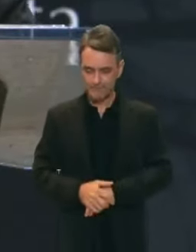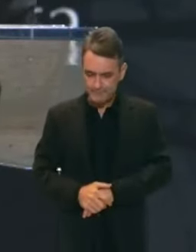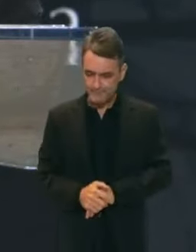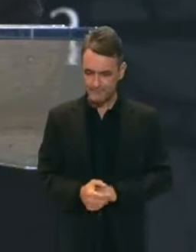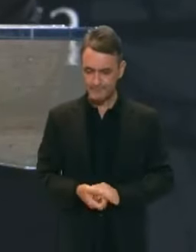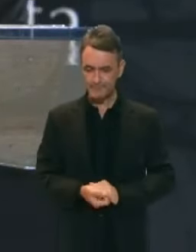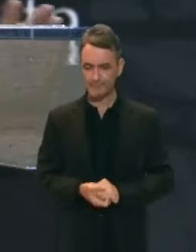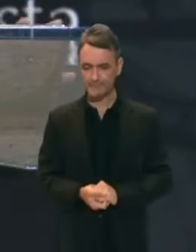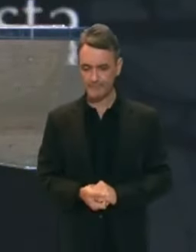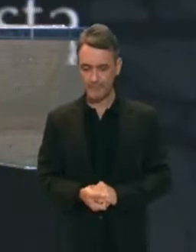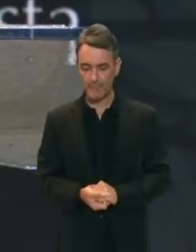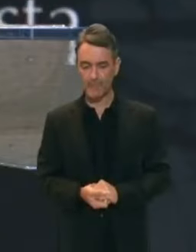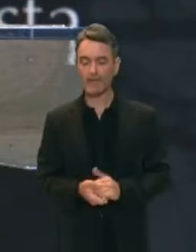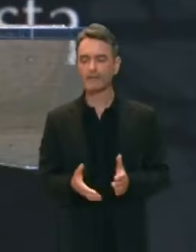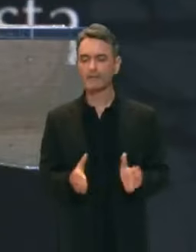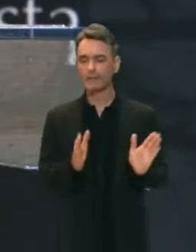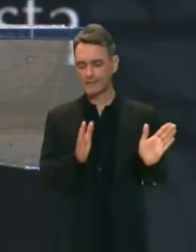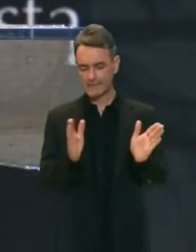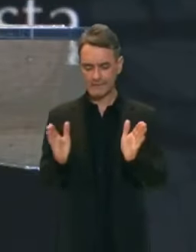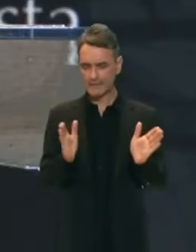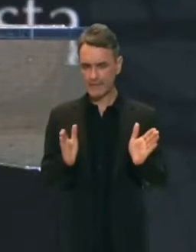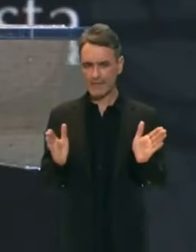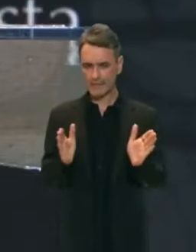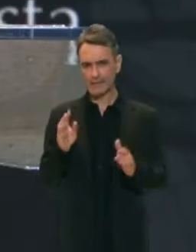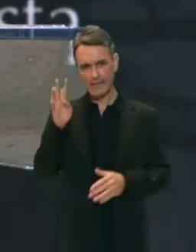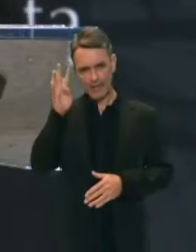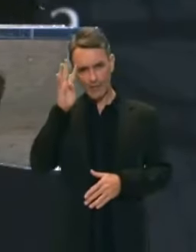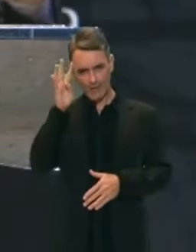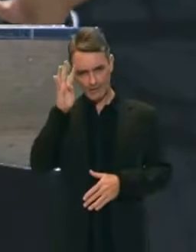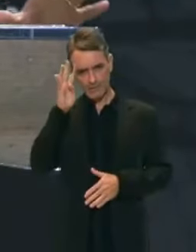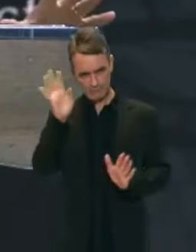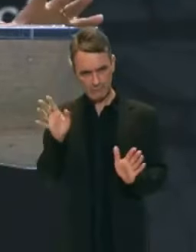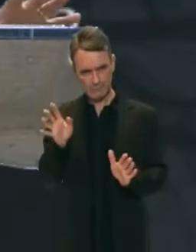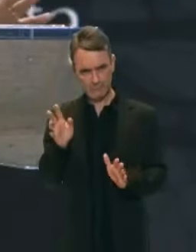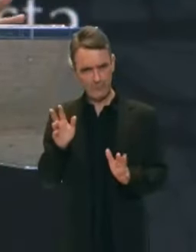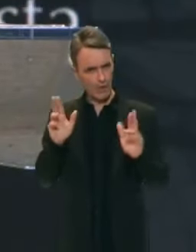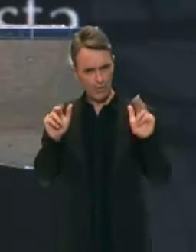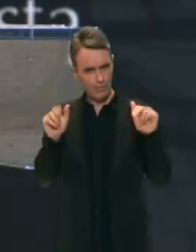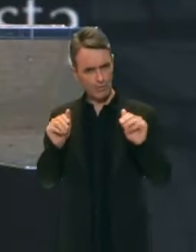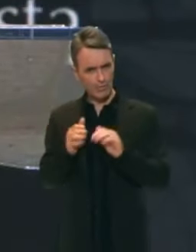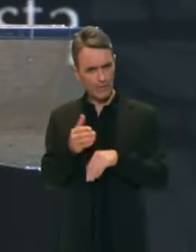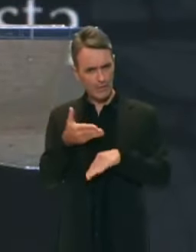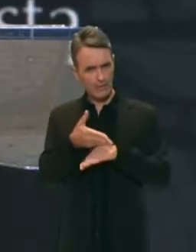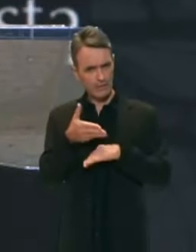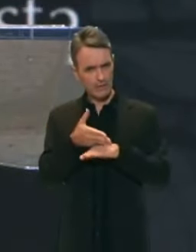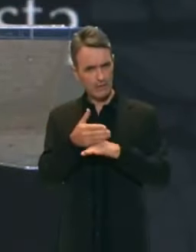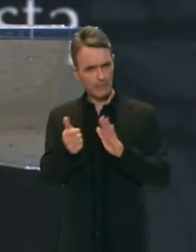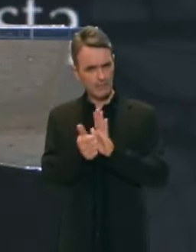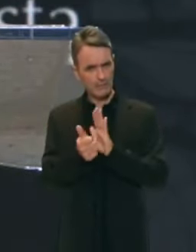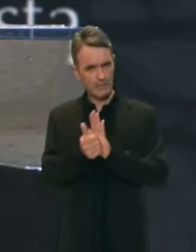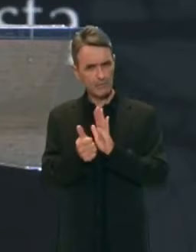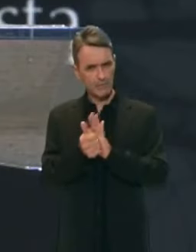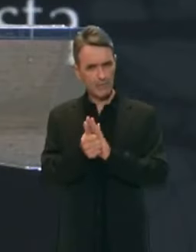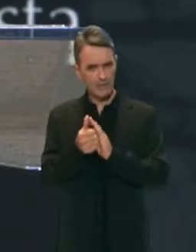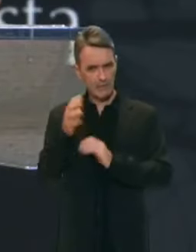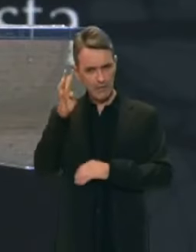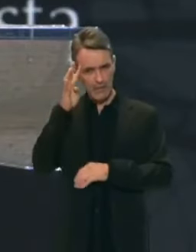uma série muito legal na quarta-feira. Se você nunca veio aqui na Primeira Igreja Batista de